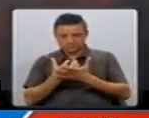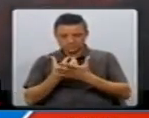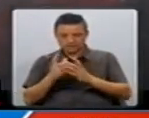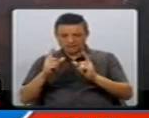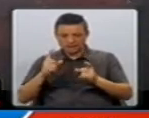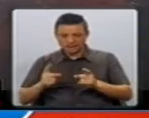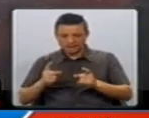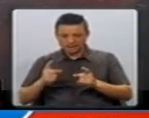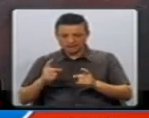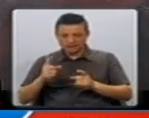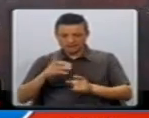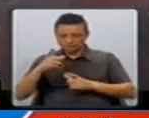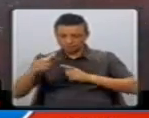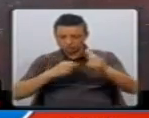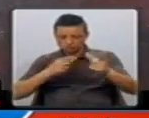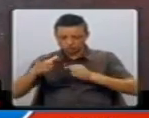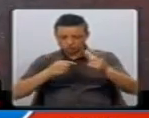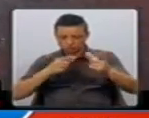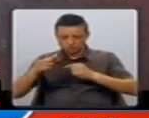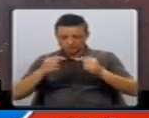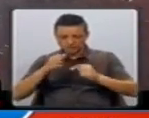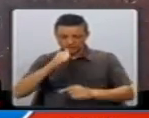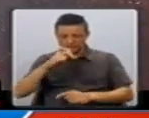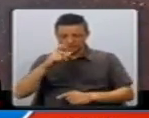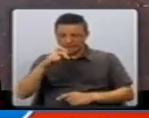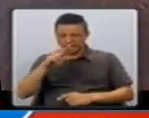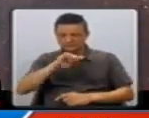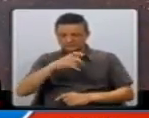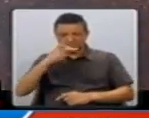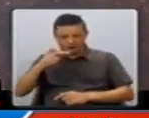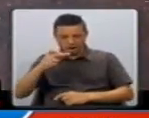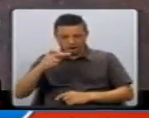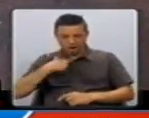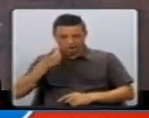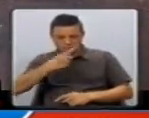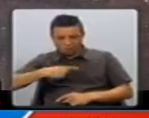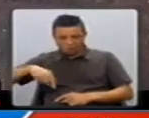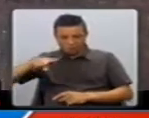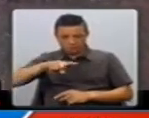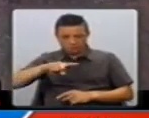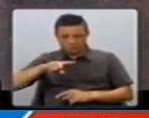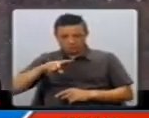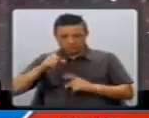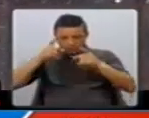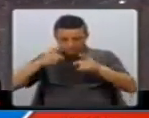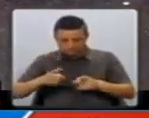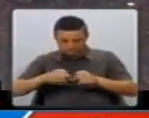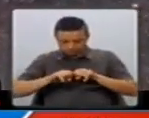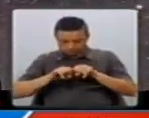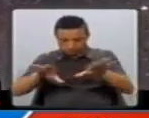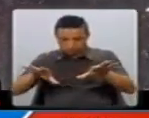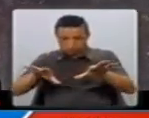maciças e jovens estrelas da nossa galáxia. E que são rufias. E rufias porquê? Porque quando nascem têm ventos